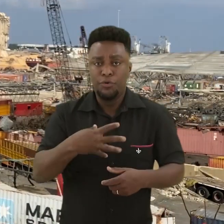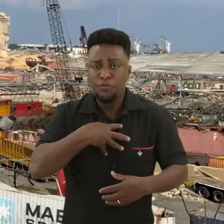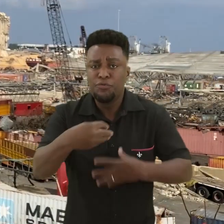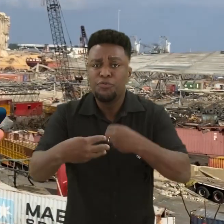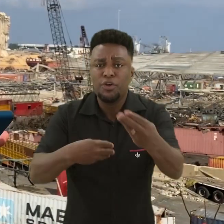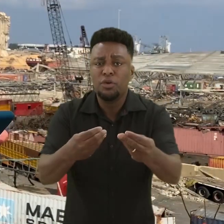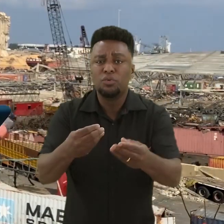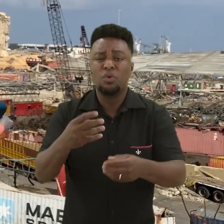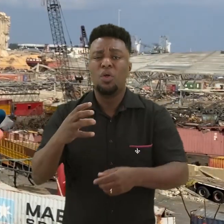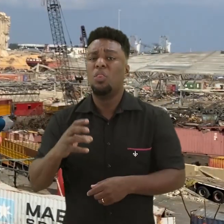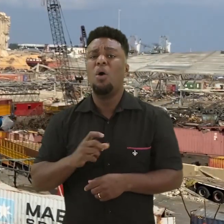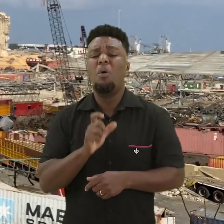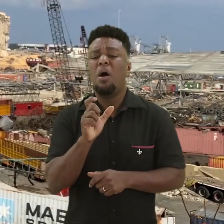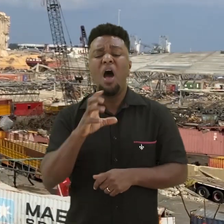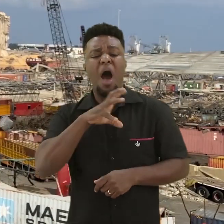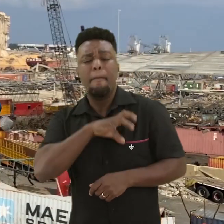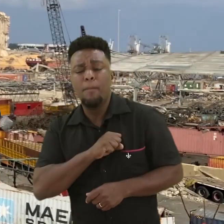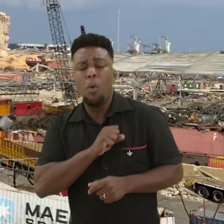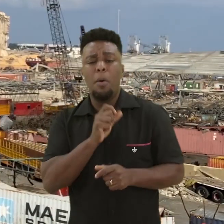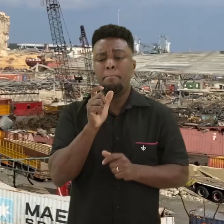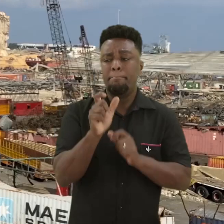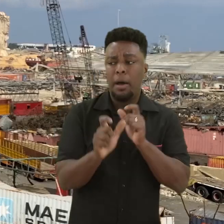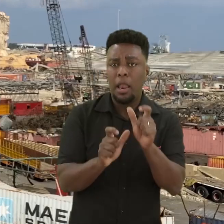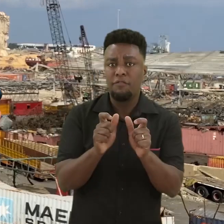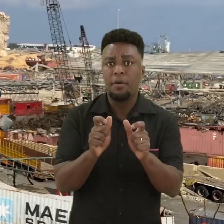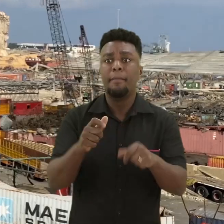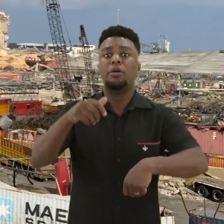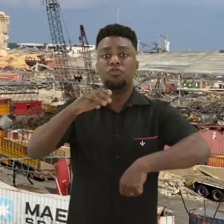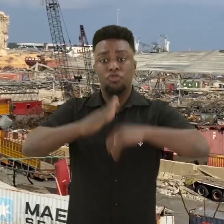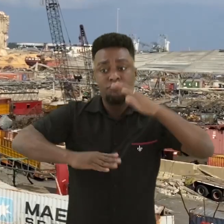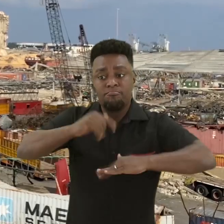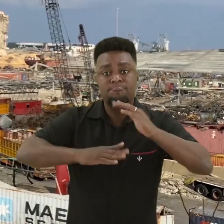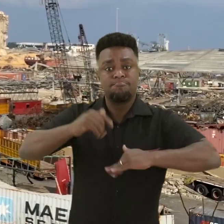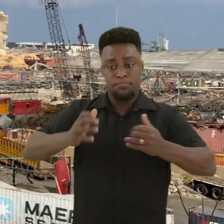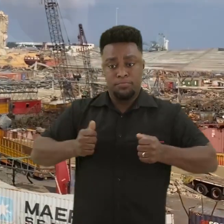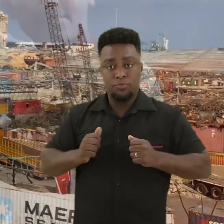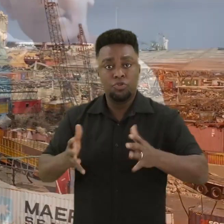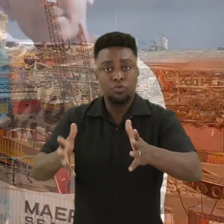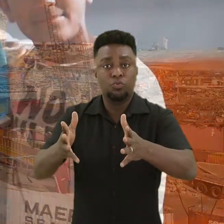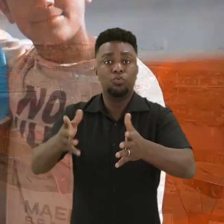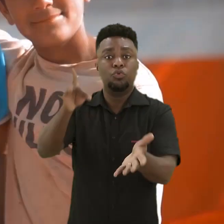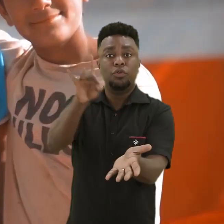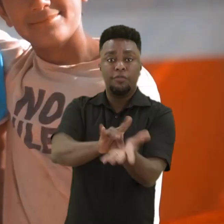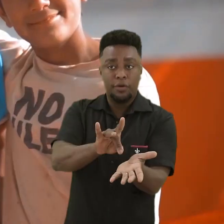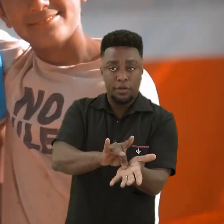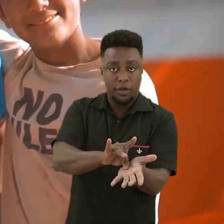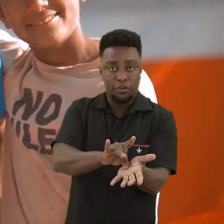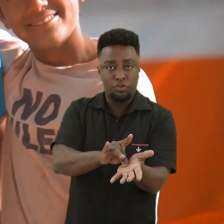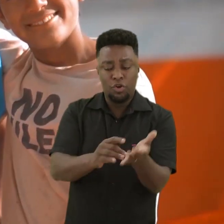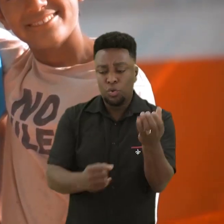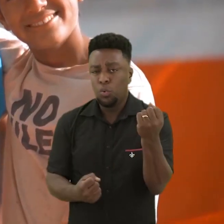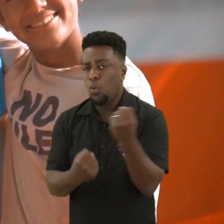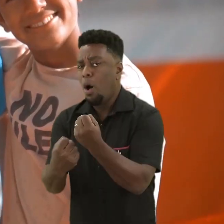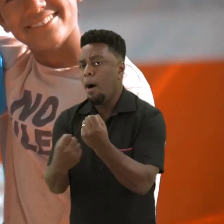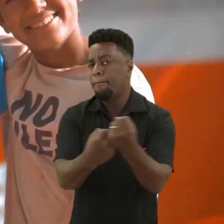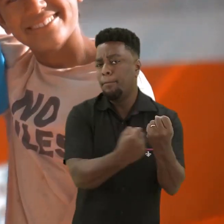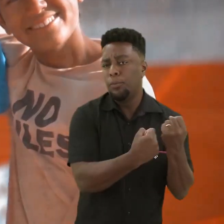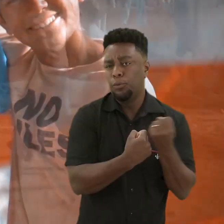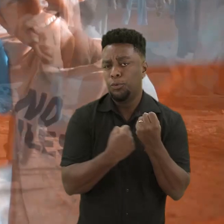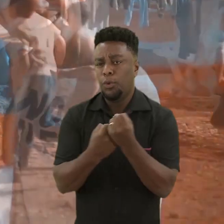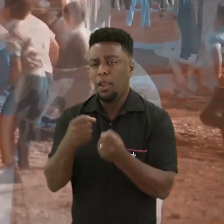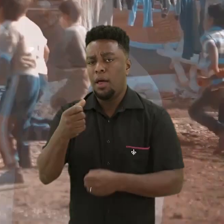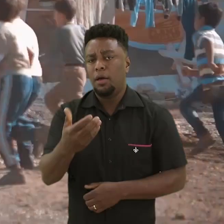filhinhos, não amemos de palavra nem de língua, mas de fato e de verdade. Todo o apoio oferecido aos nossos